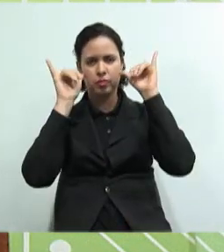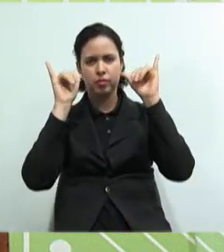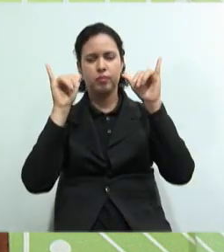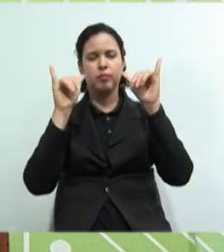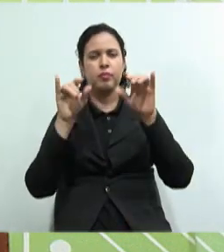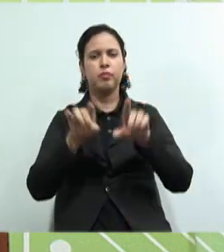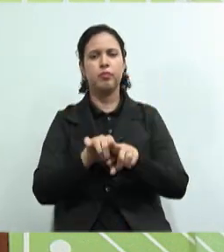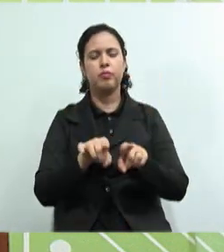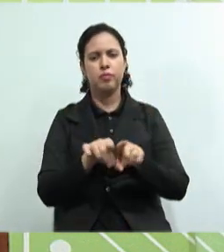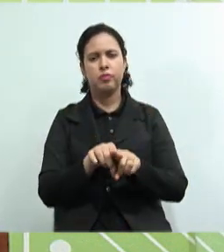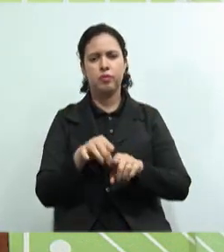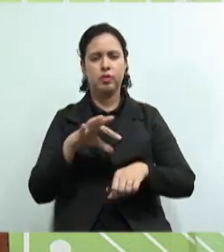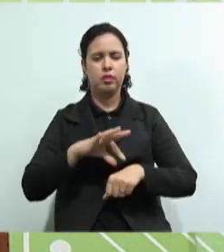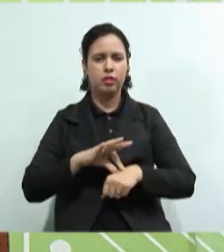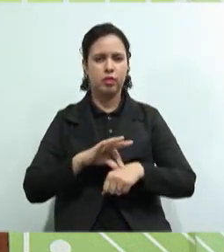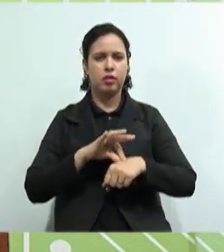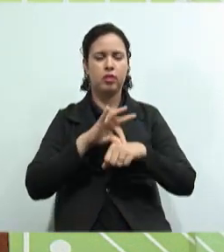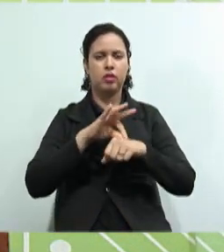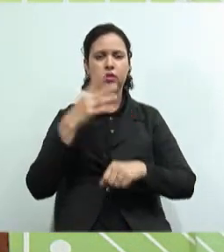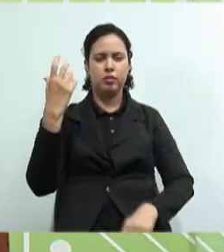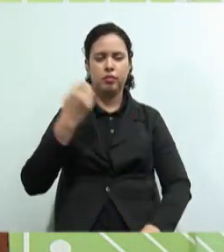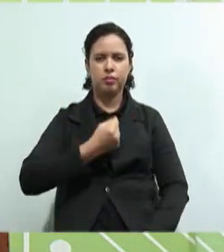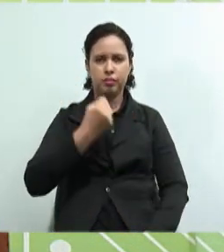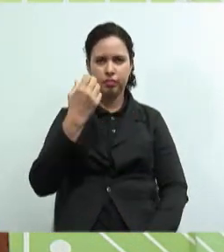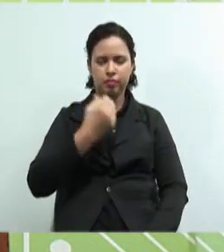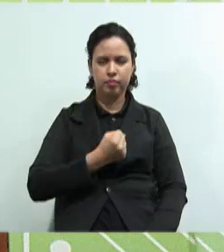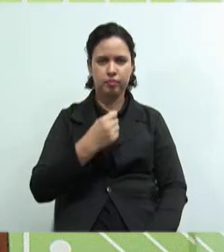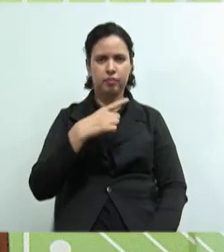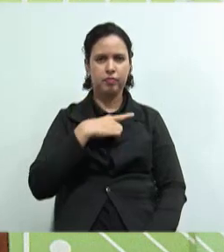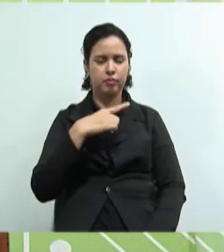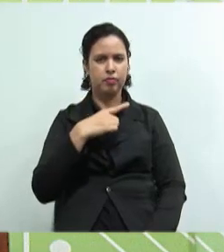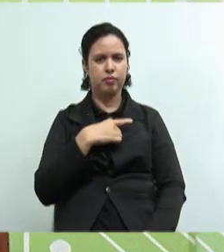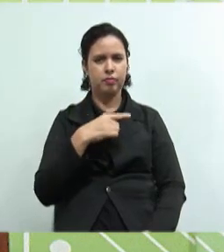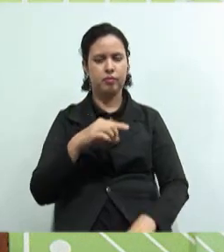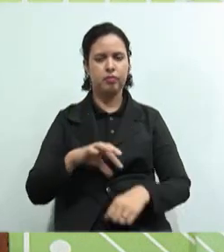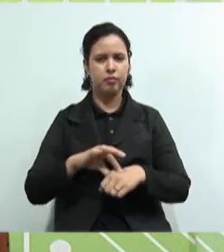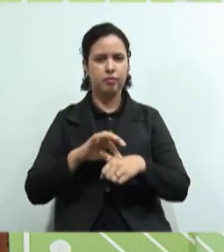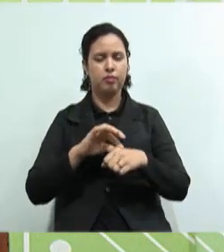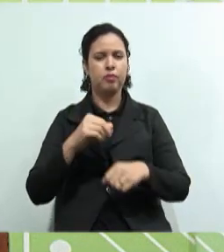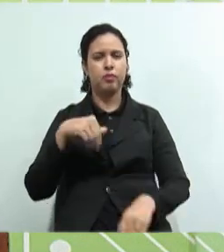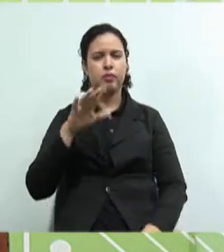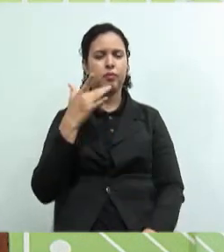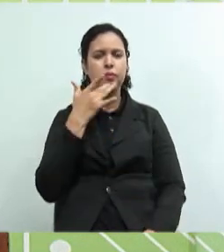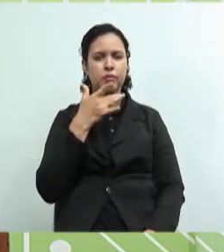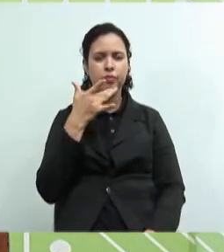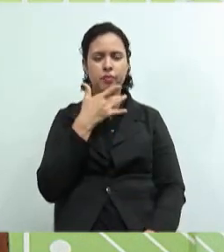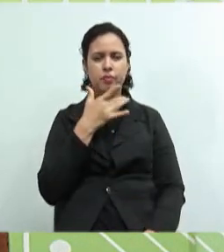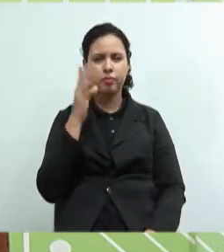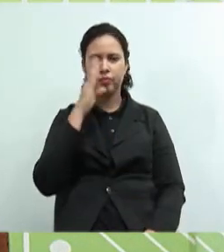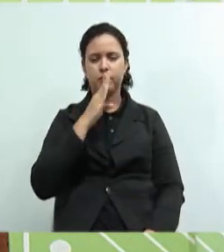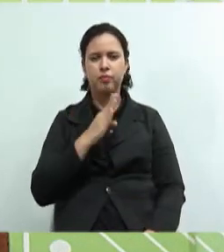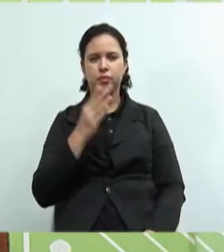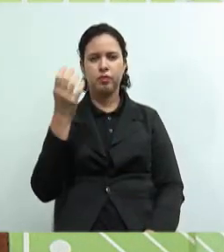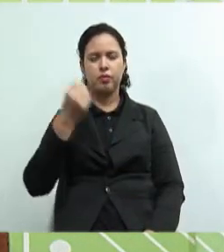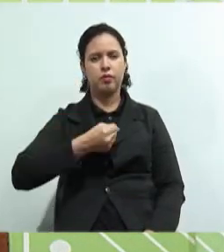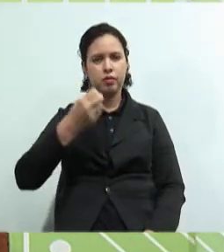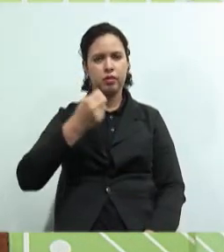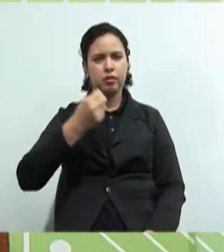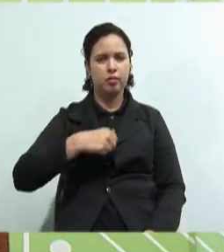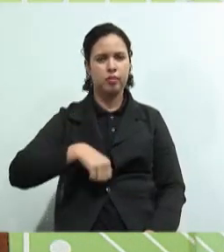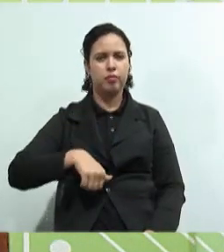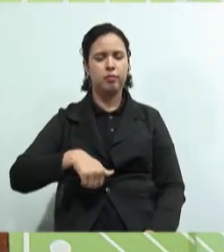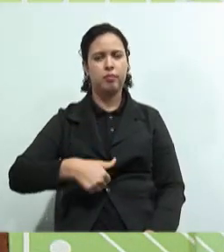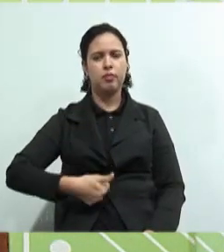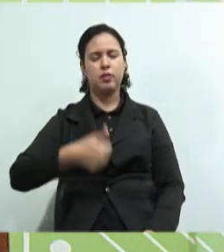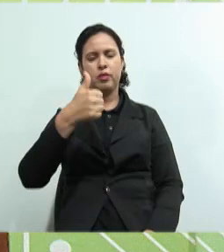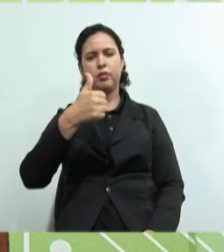fala, por exemplo, em carne, né, e leite. Nós temos a carne mais saborosa do Brasil, nós temos o melhor leite produzido no Brasil.